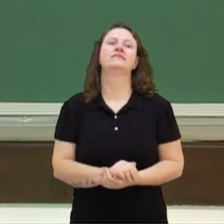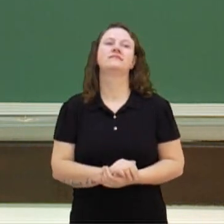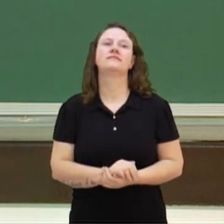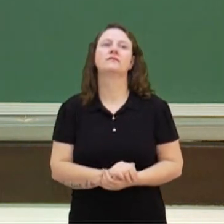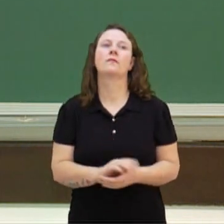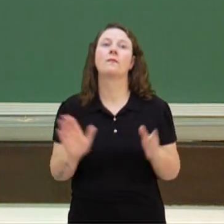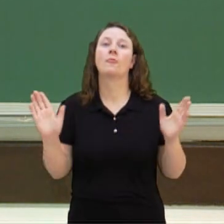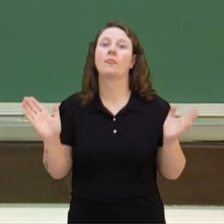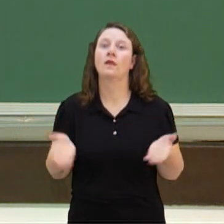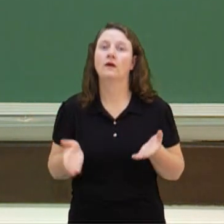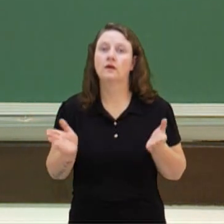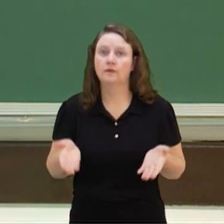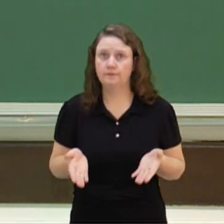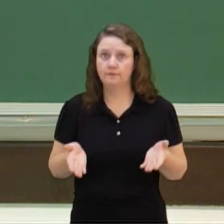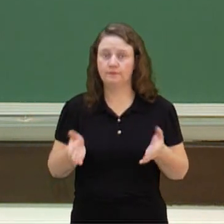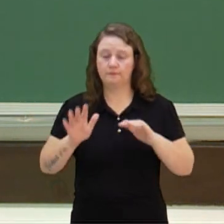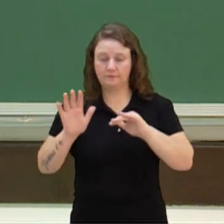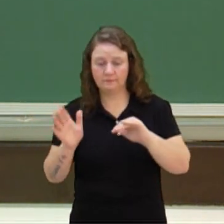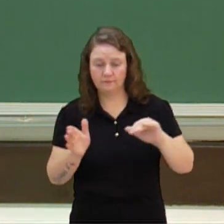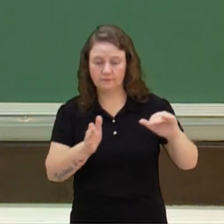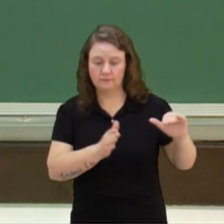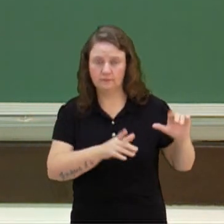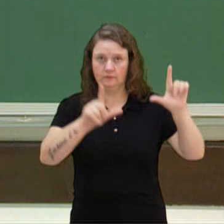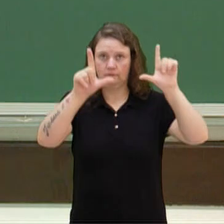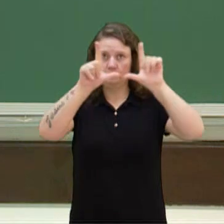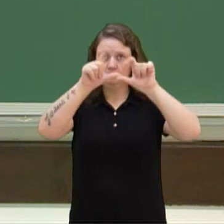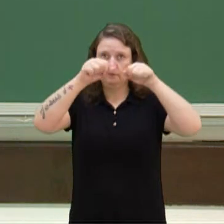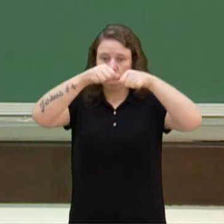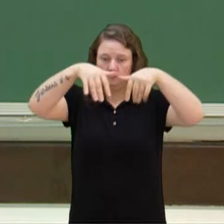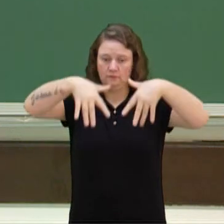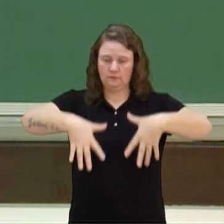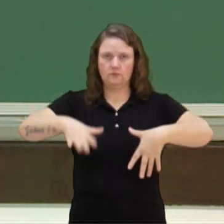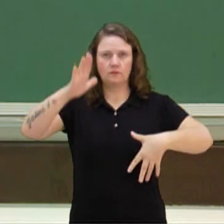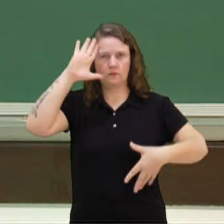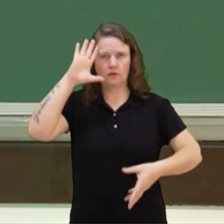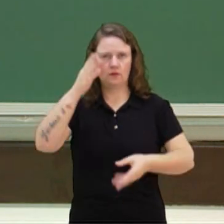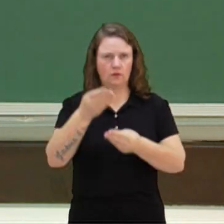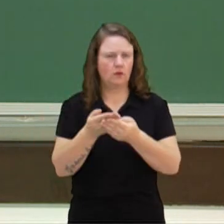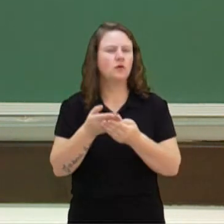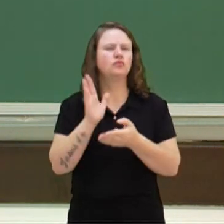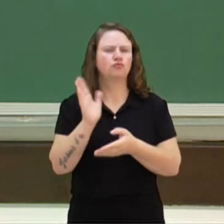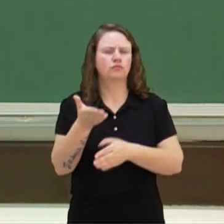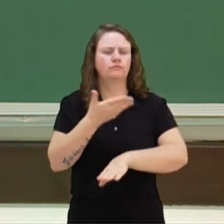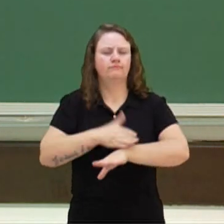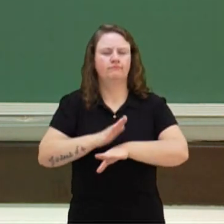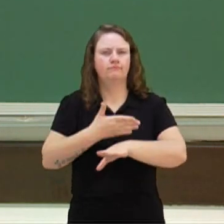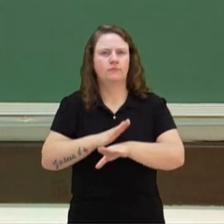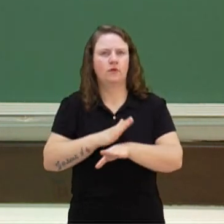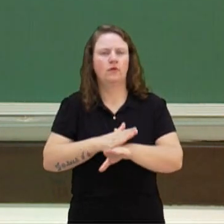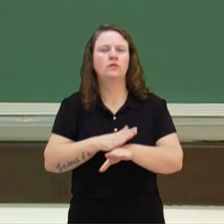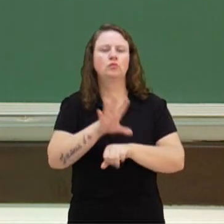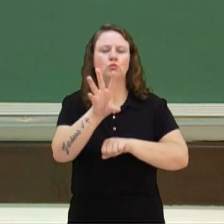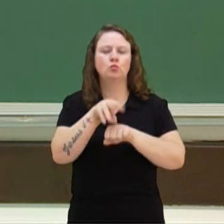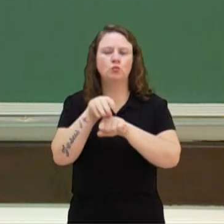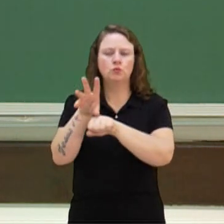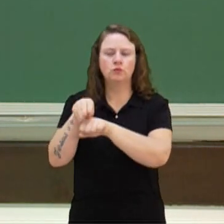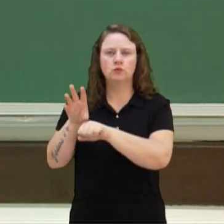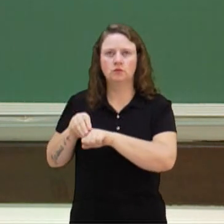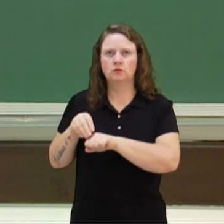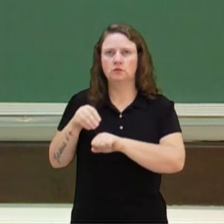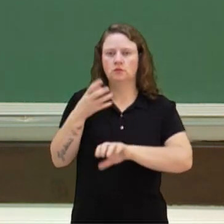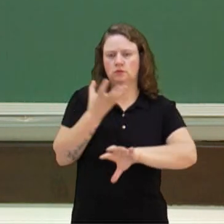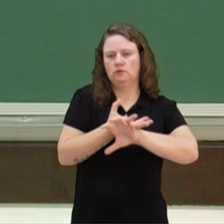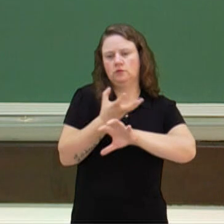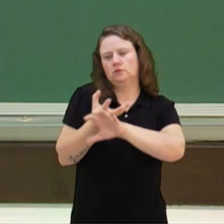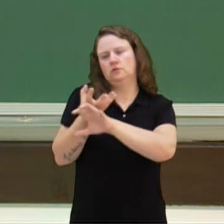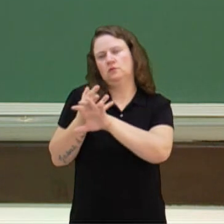Agora nós vamos deixar de lado um pouquinho o mapa conceitual. Tenho certeza que vocês vão aplicar esse conhecimento aí nas